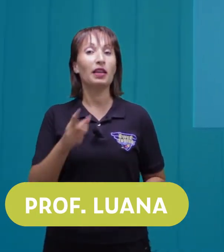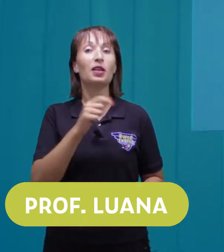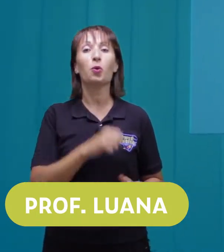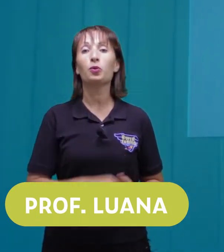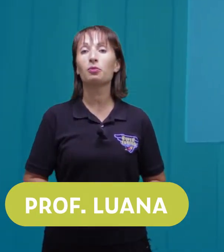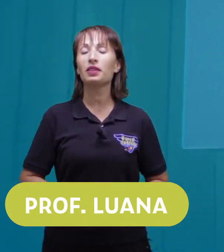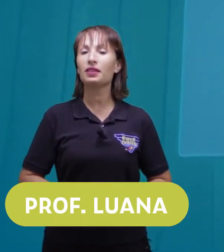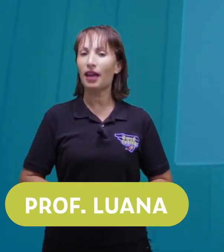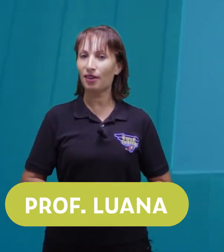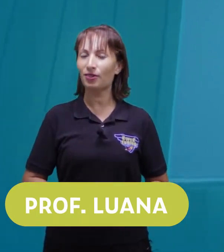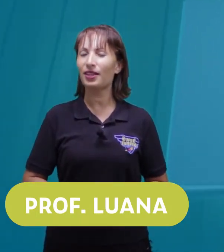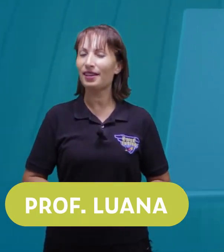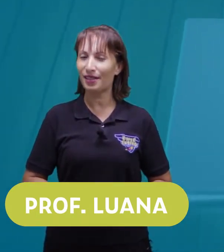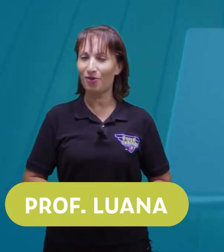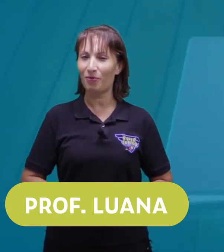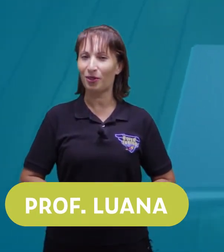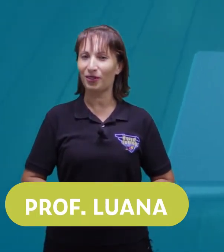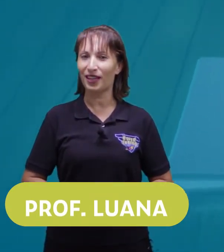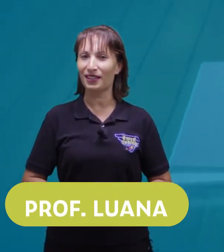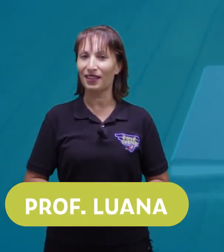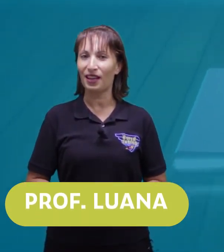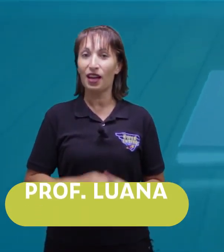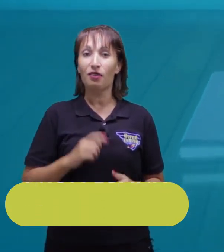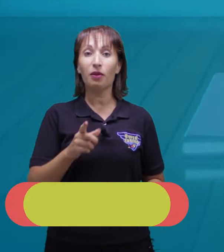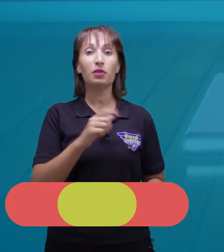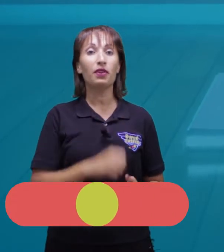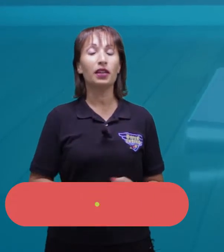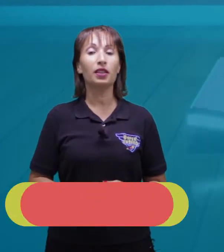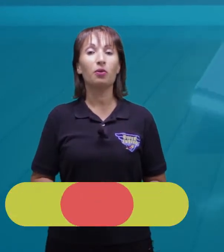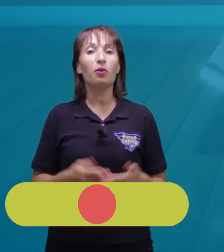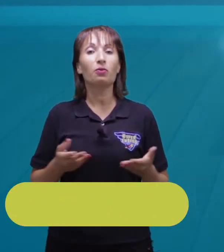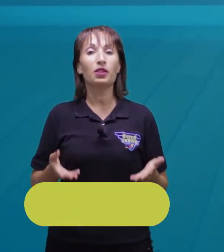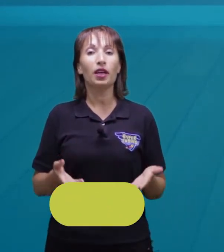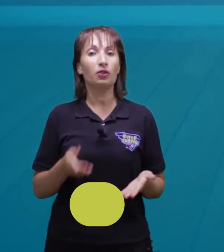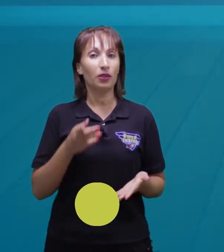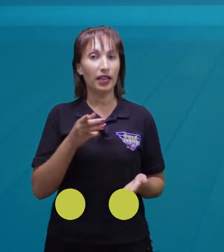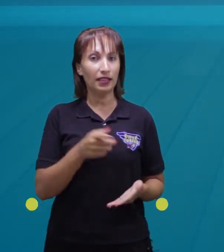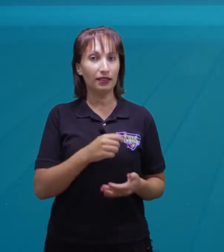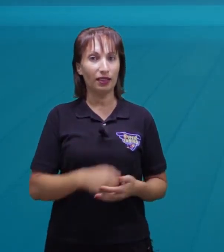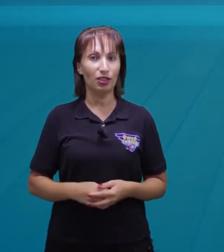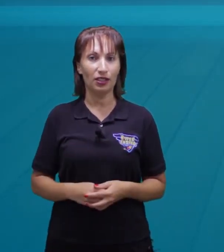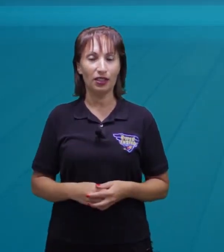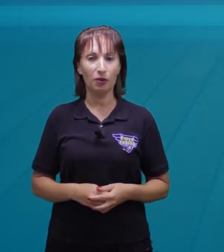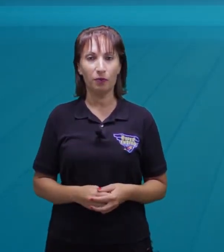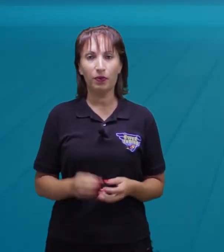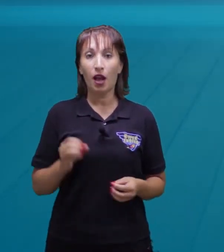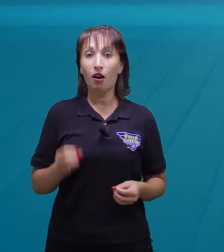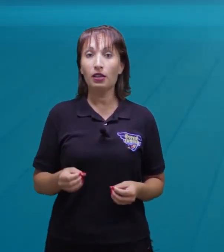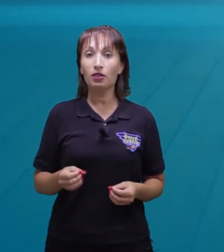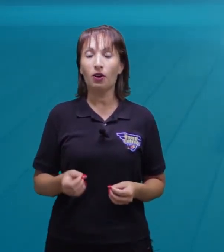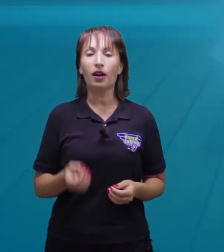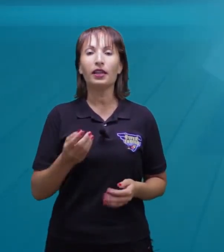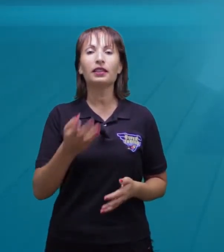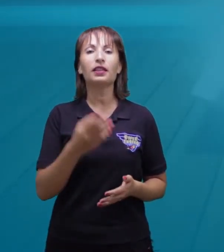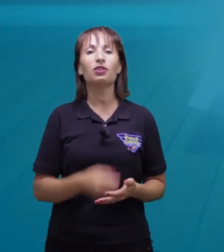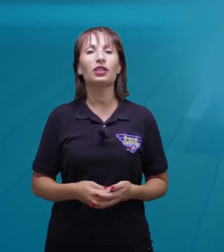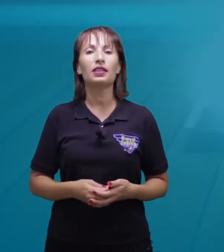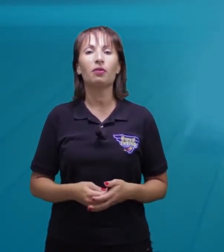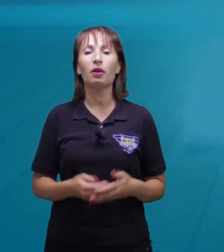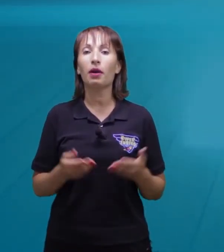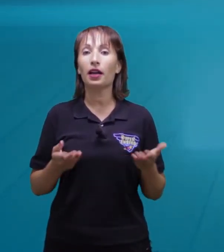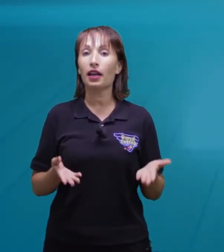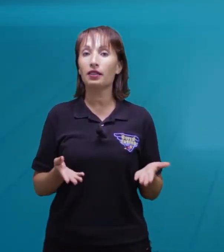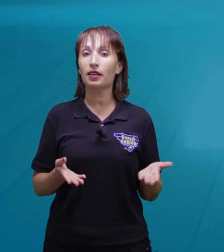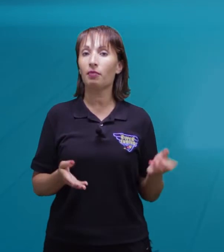juntos mais alguns mistérios da língua portuguesa vamos ver então o conceito de interjeição Olha só